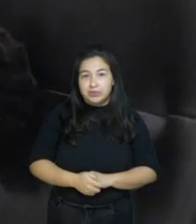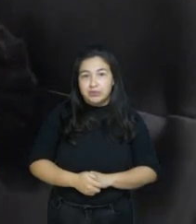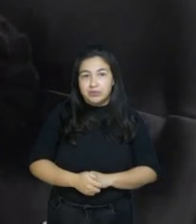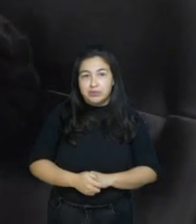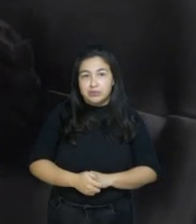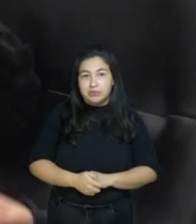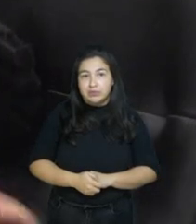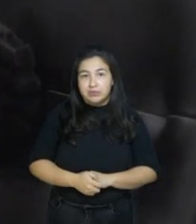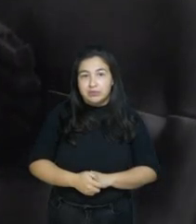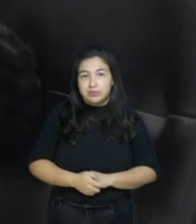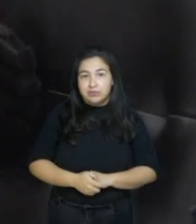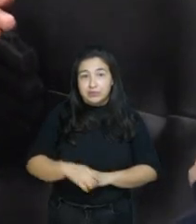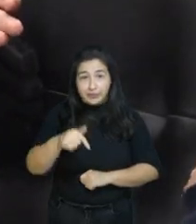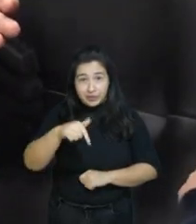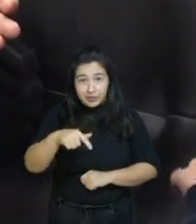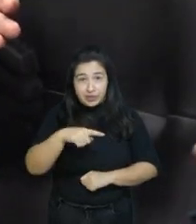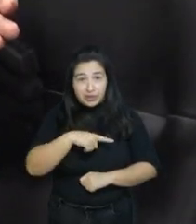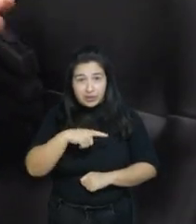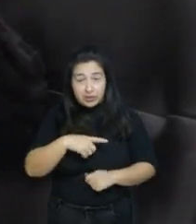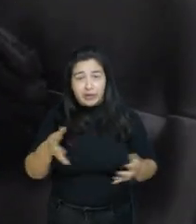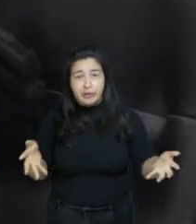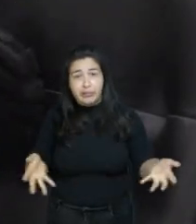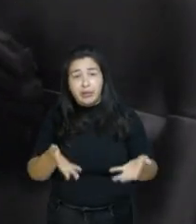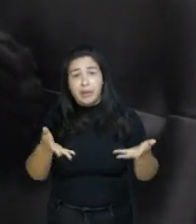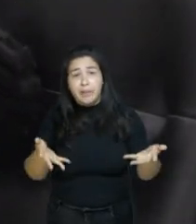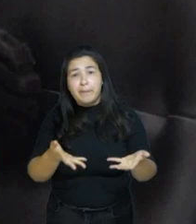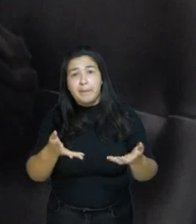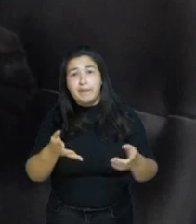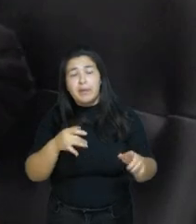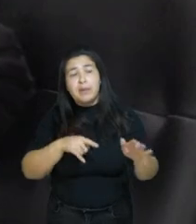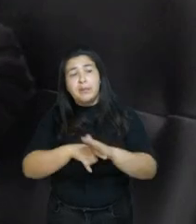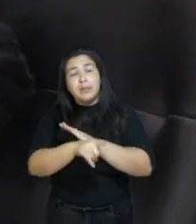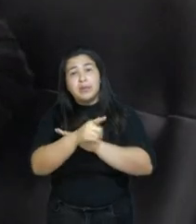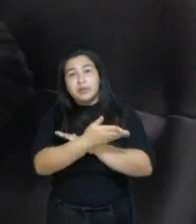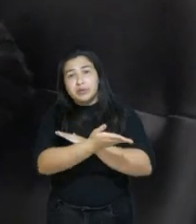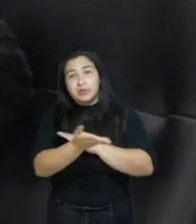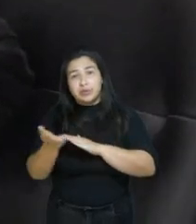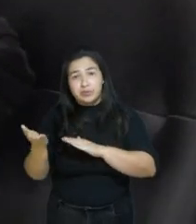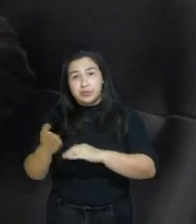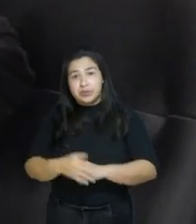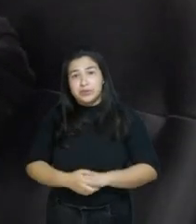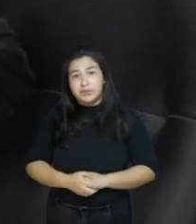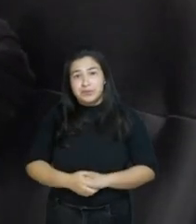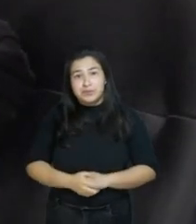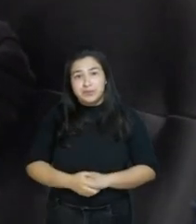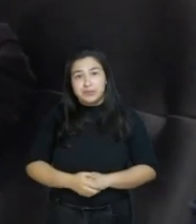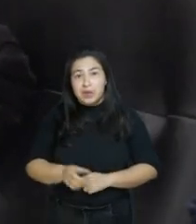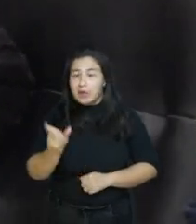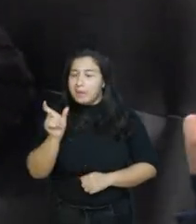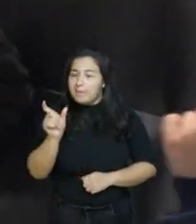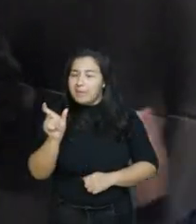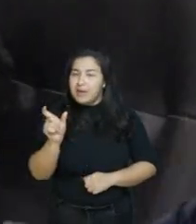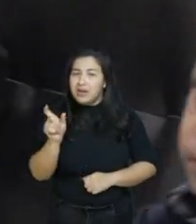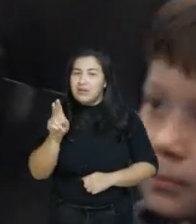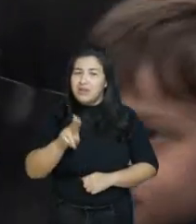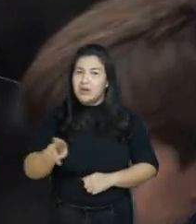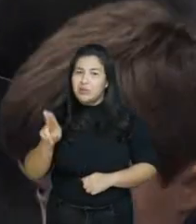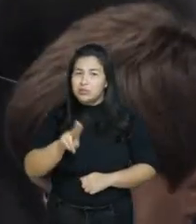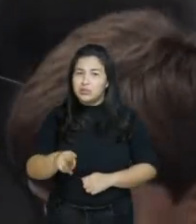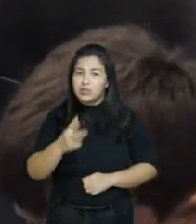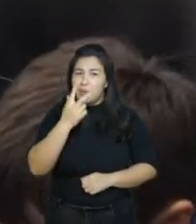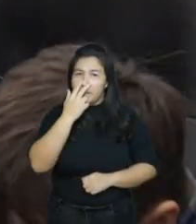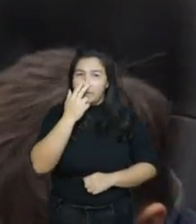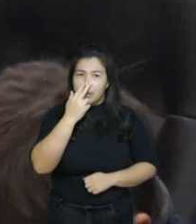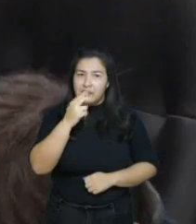Eu faço até uma provocação aqui a todos que estamos aqui nessa plenária, que eu sinto que a professora usou uma palavra que eu já não me lembro mais, mas foi